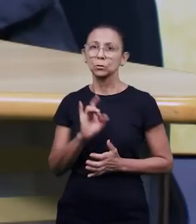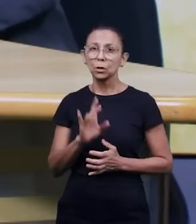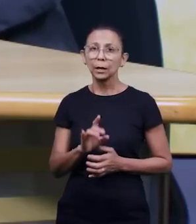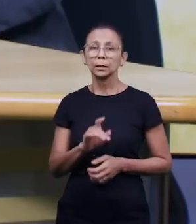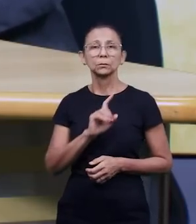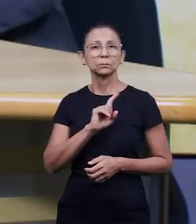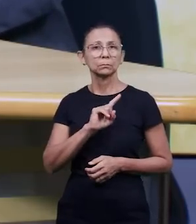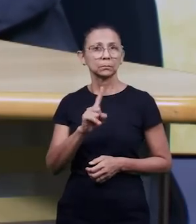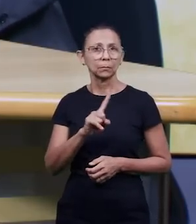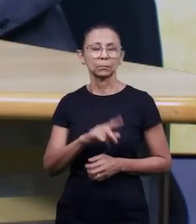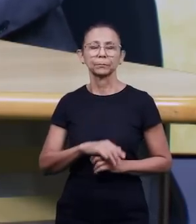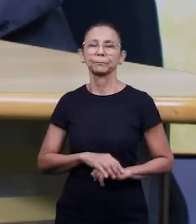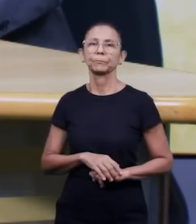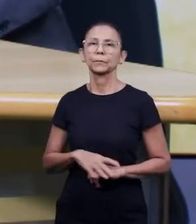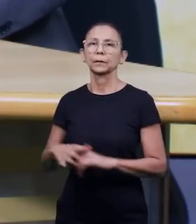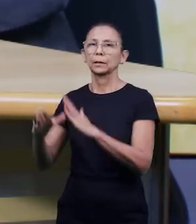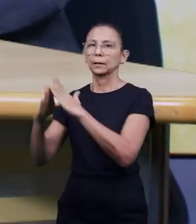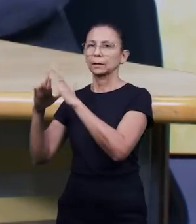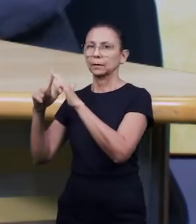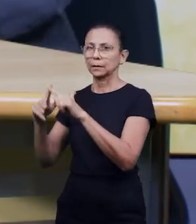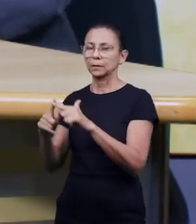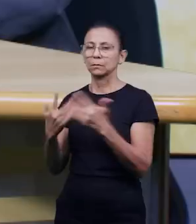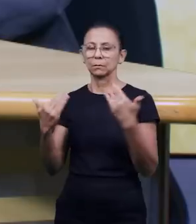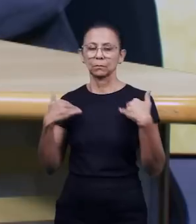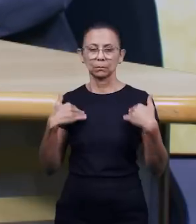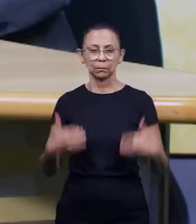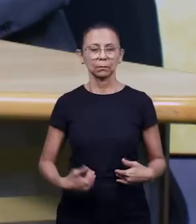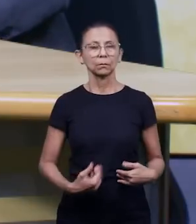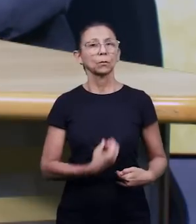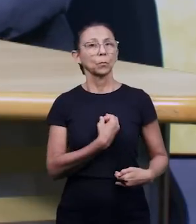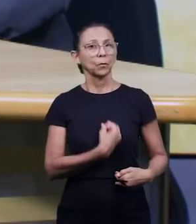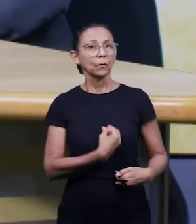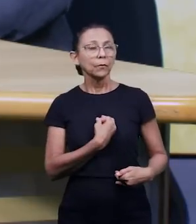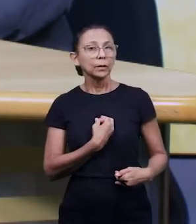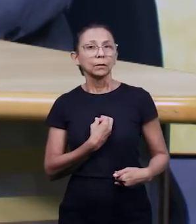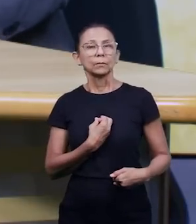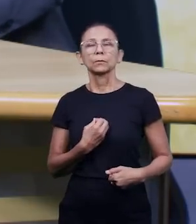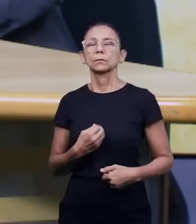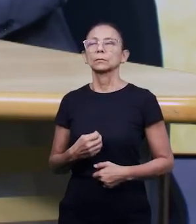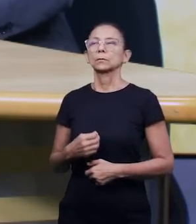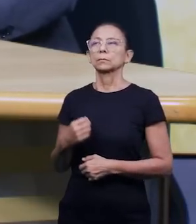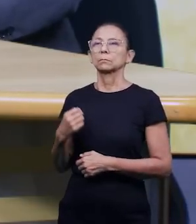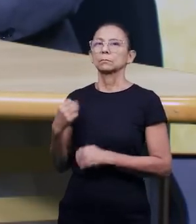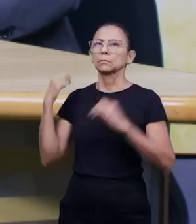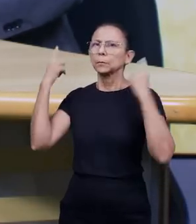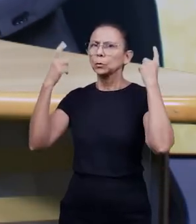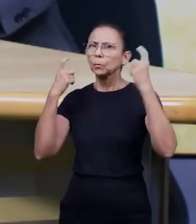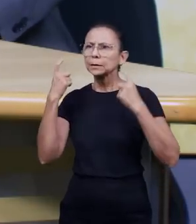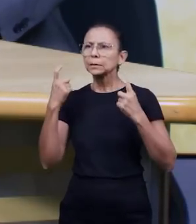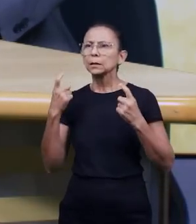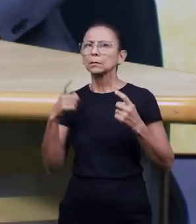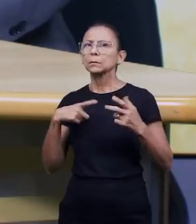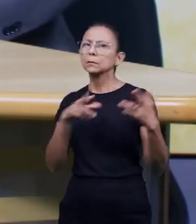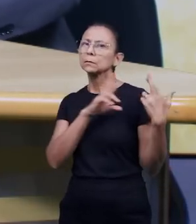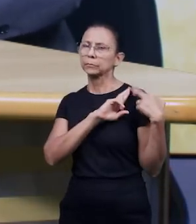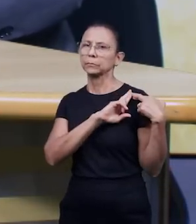você tem uma participação social, eventos sociais, festas, e a igreja